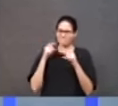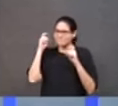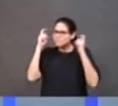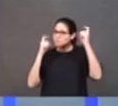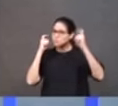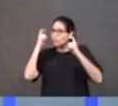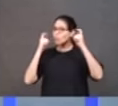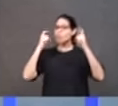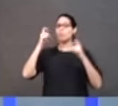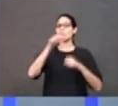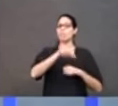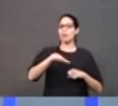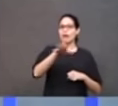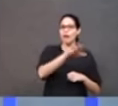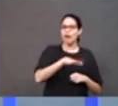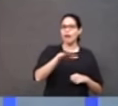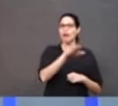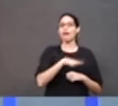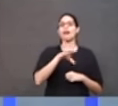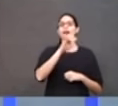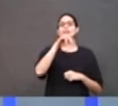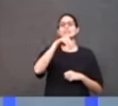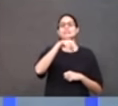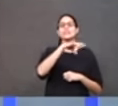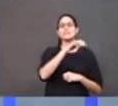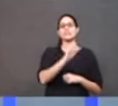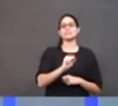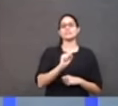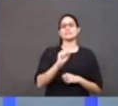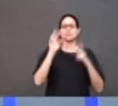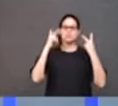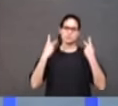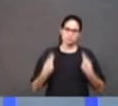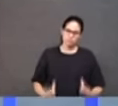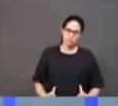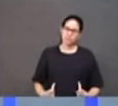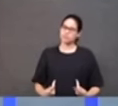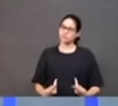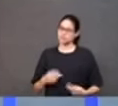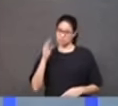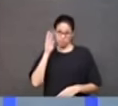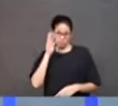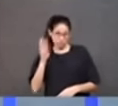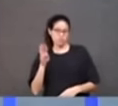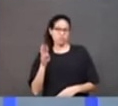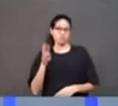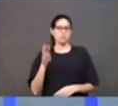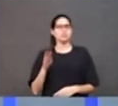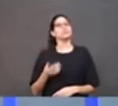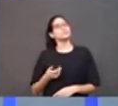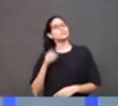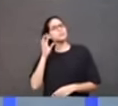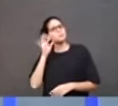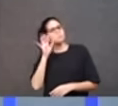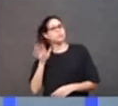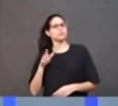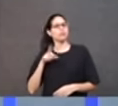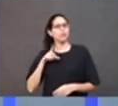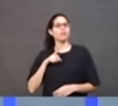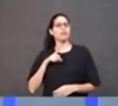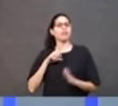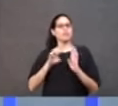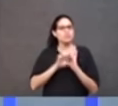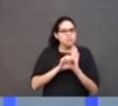da área de ciências humanas em particular, em que pensamos inclusive em editais próprios voltados